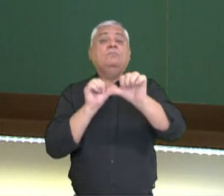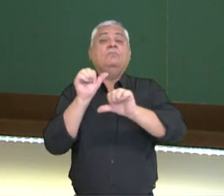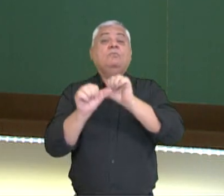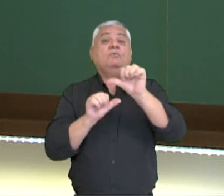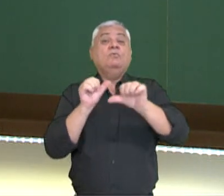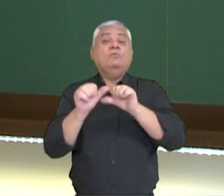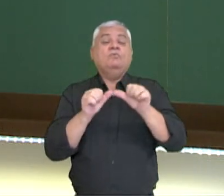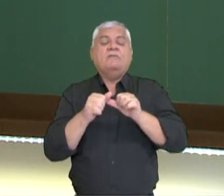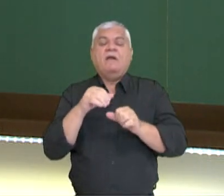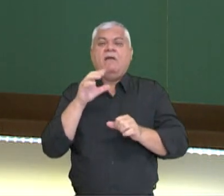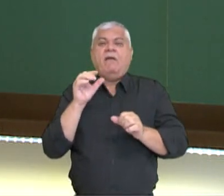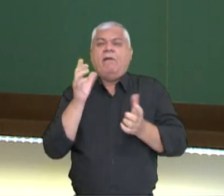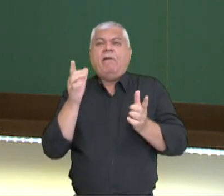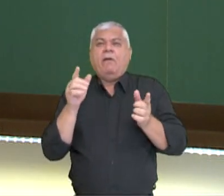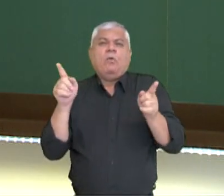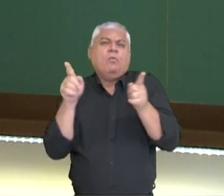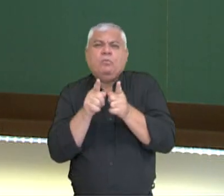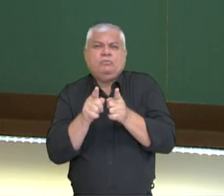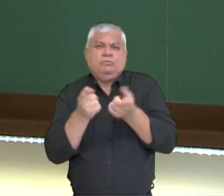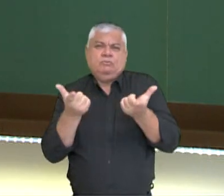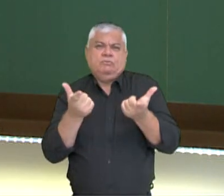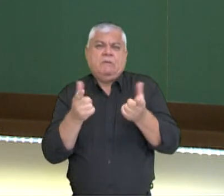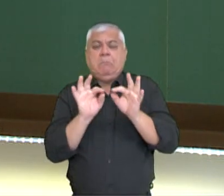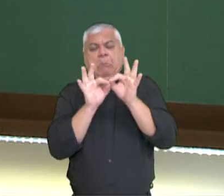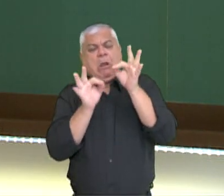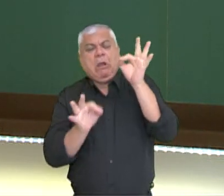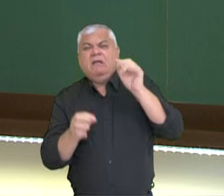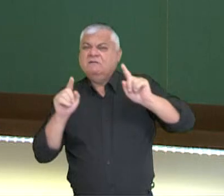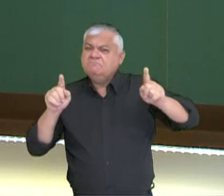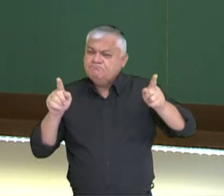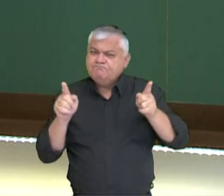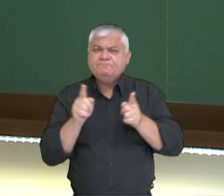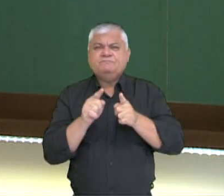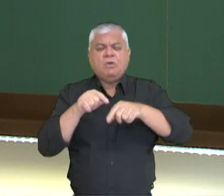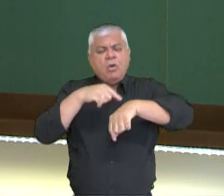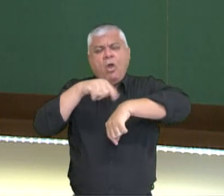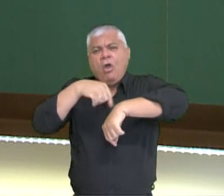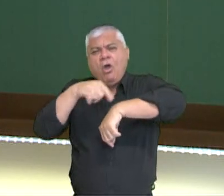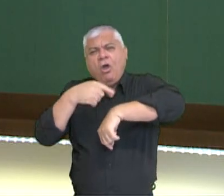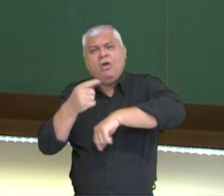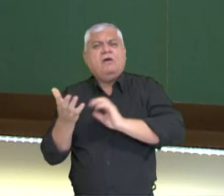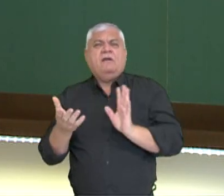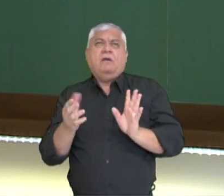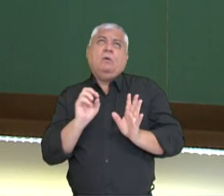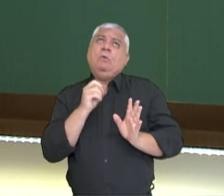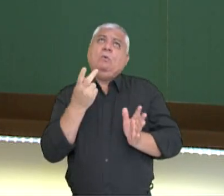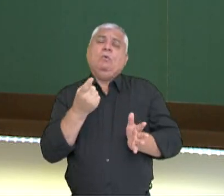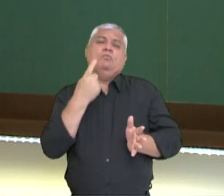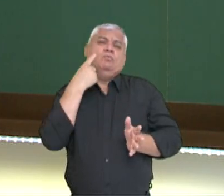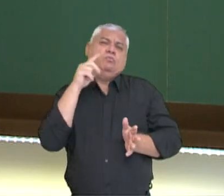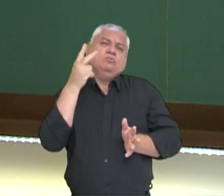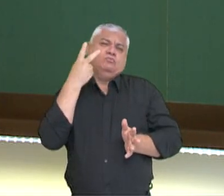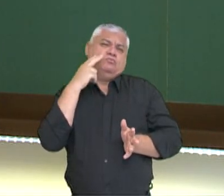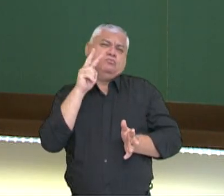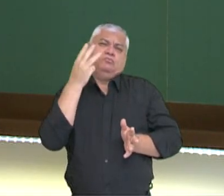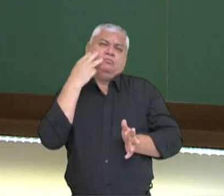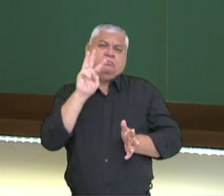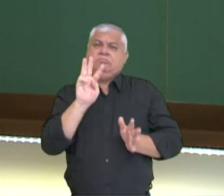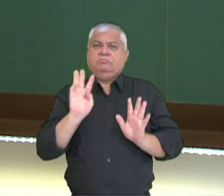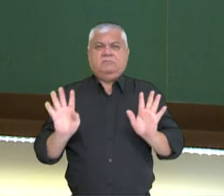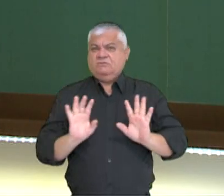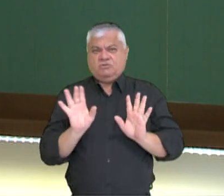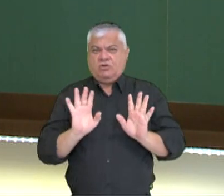curto prazo, é um curto espaço de tempo. Podem ser algumas horas, podem ser 1, 2 dias, 3